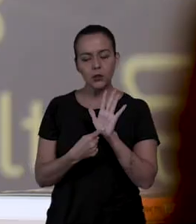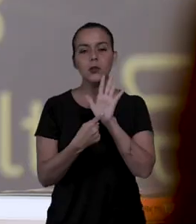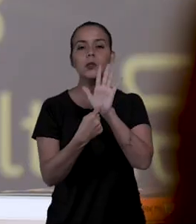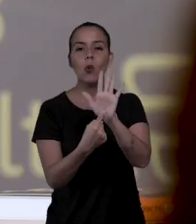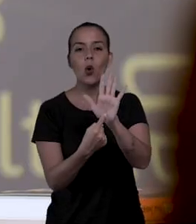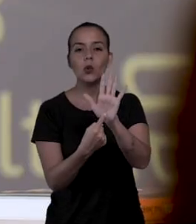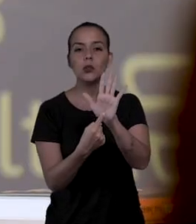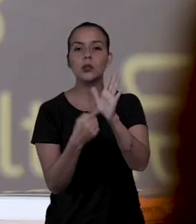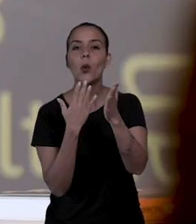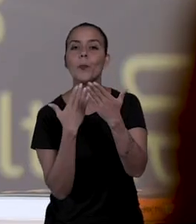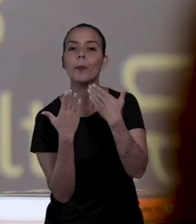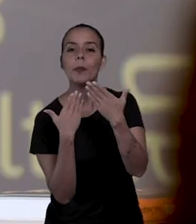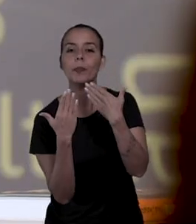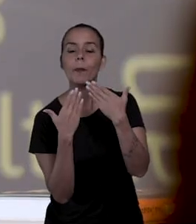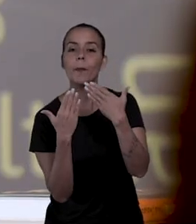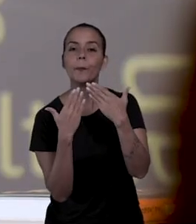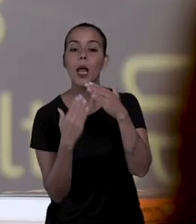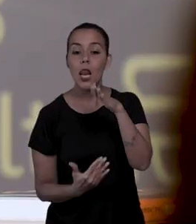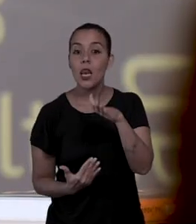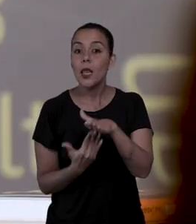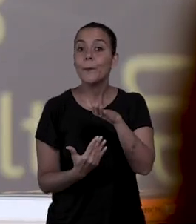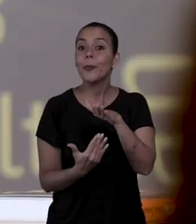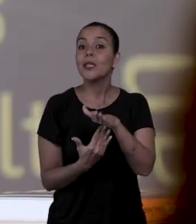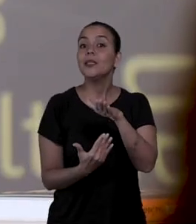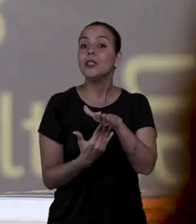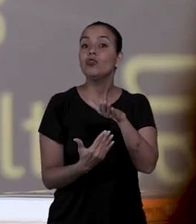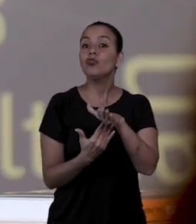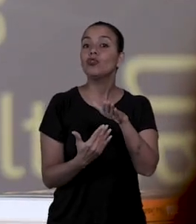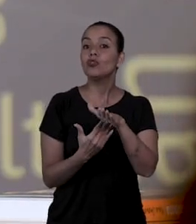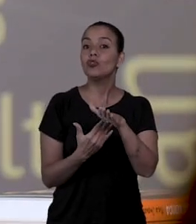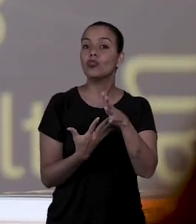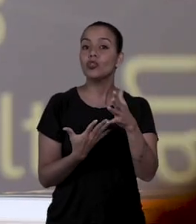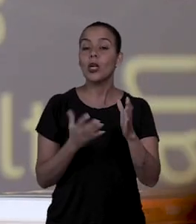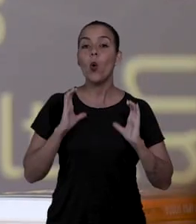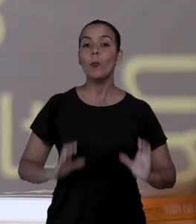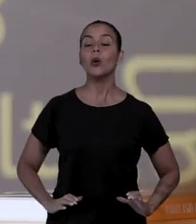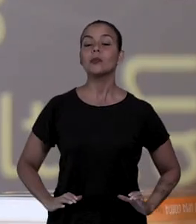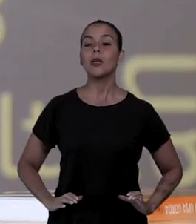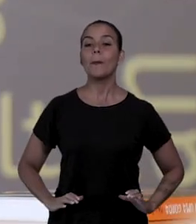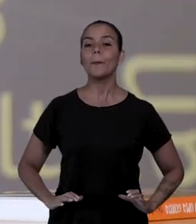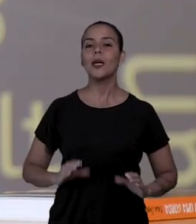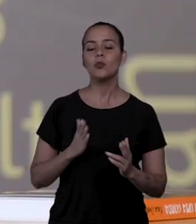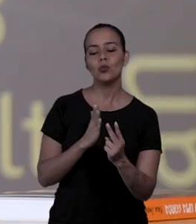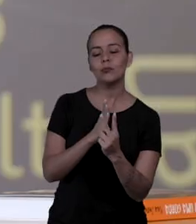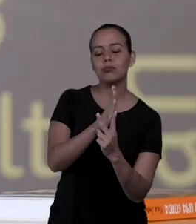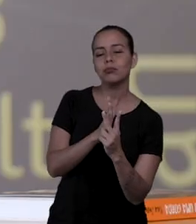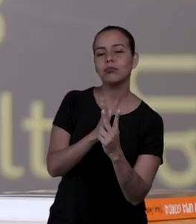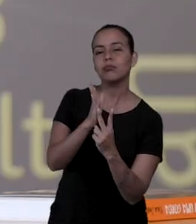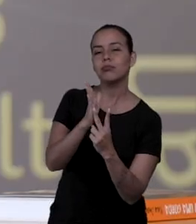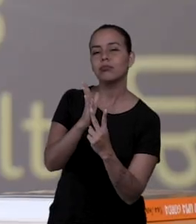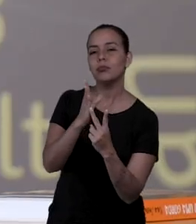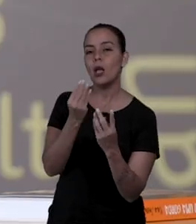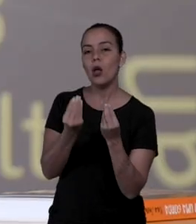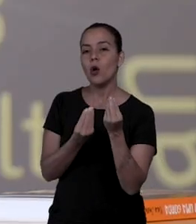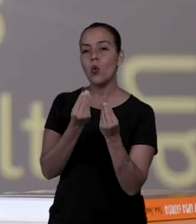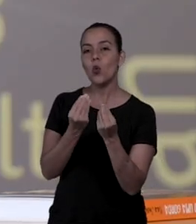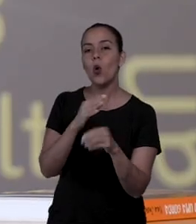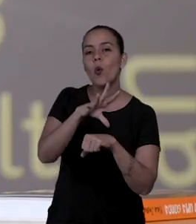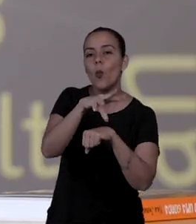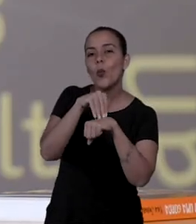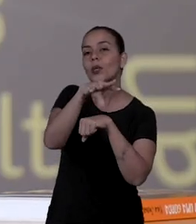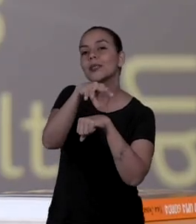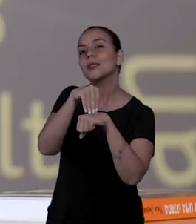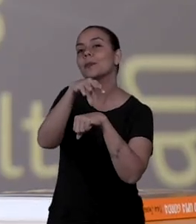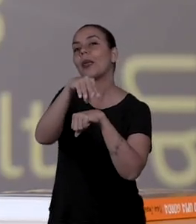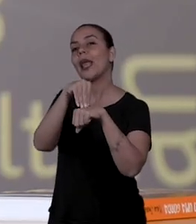né? gorda, Falando aí ativista sobre e acadêmica. a construção do conhecimento, sobre as coisas terem uma construção binária